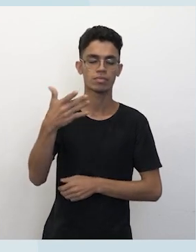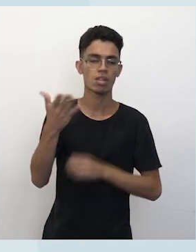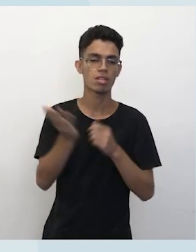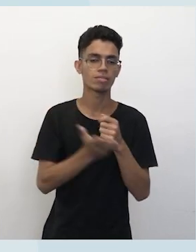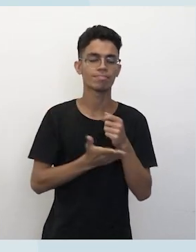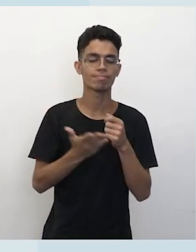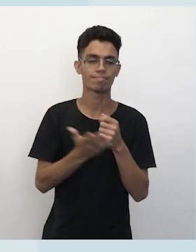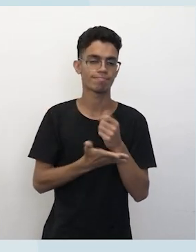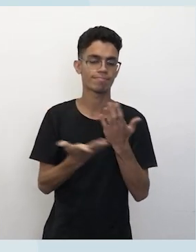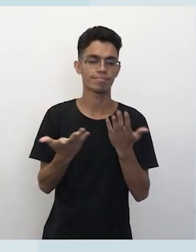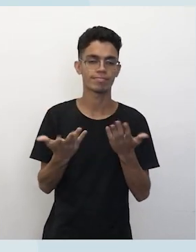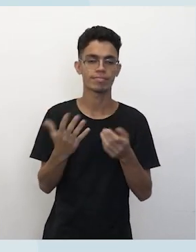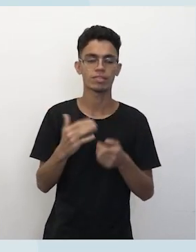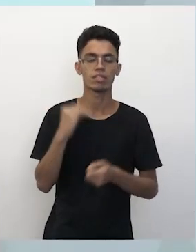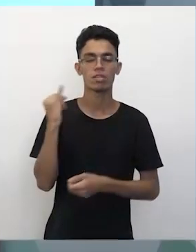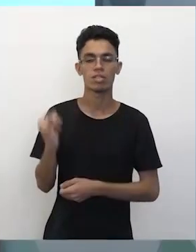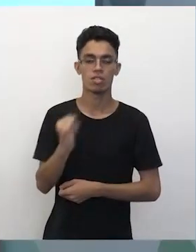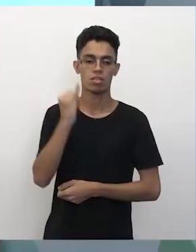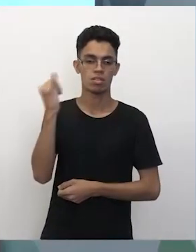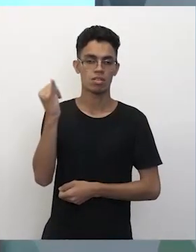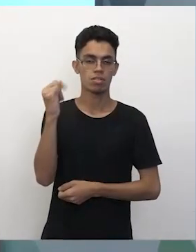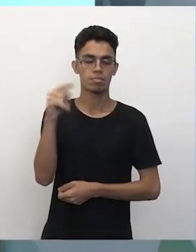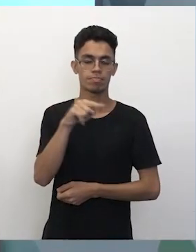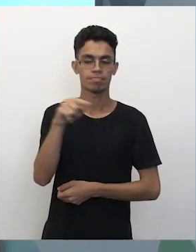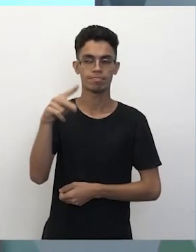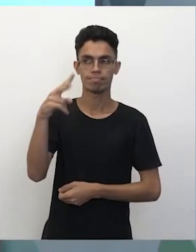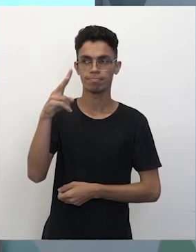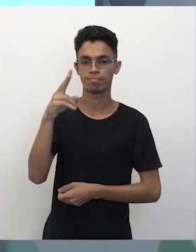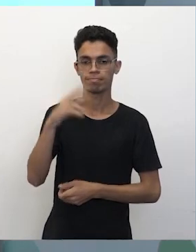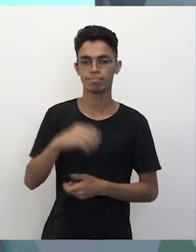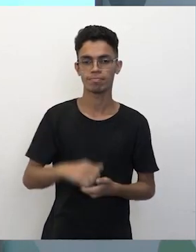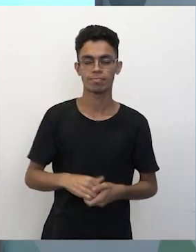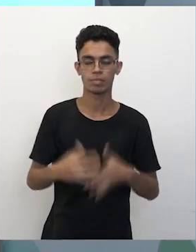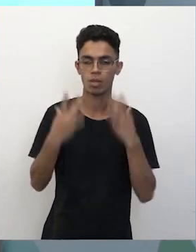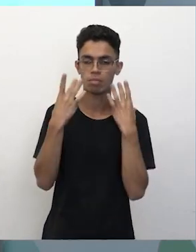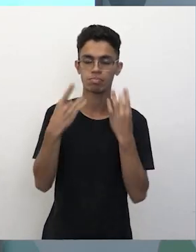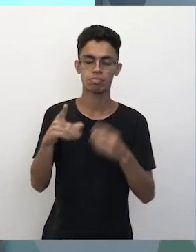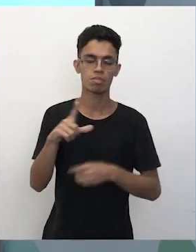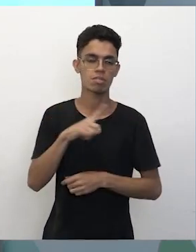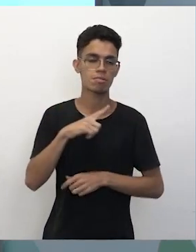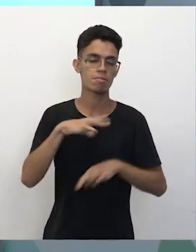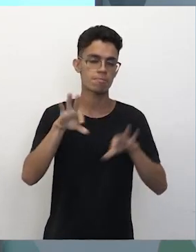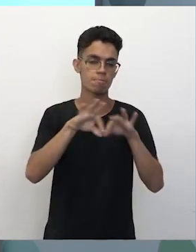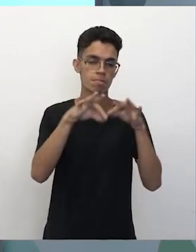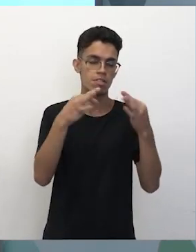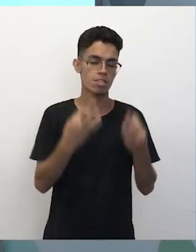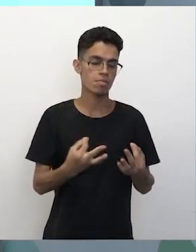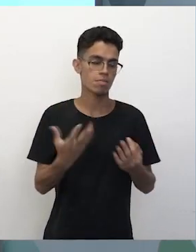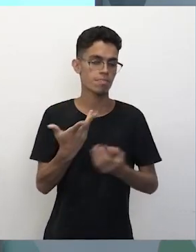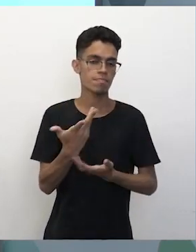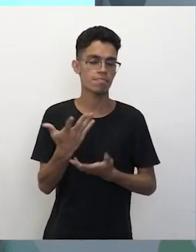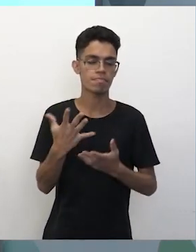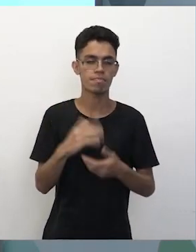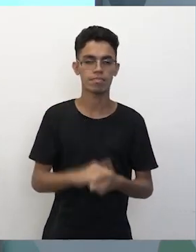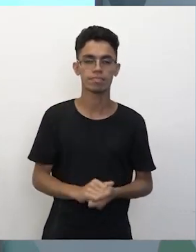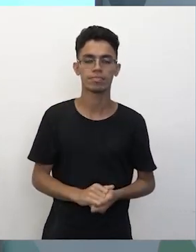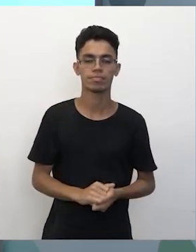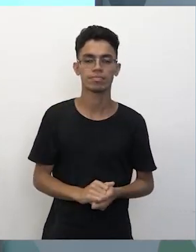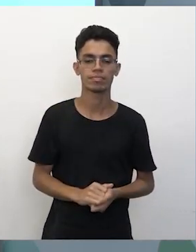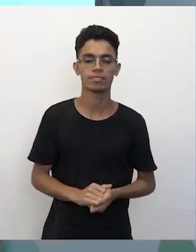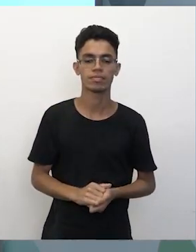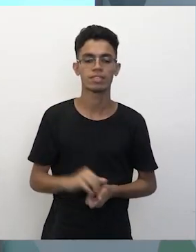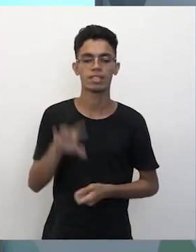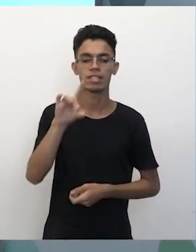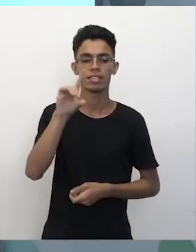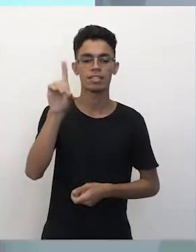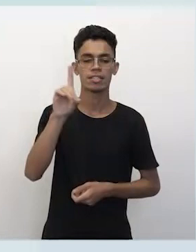são questões assim bastante importantes, né? Que a gente sempre tem que dar uma atenção por mais simples que seja. Tudo bem? Vamos lá na letra D.